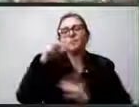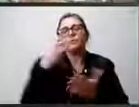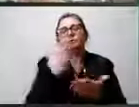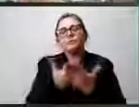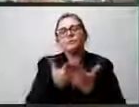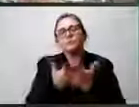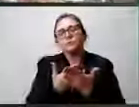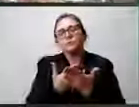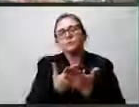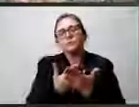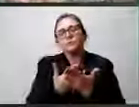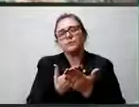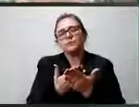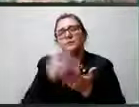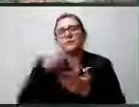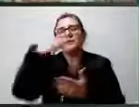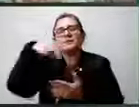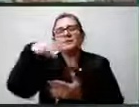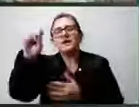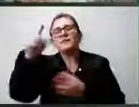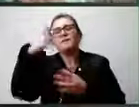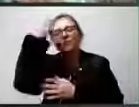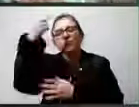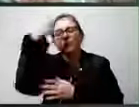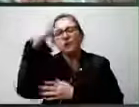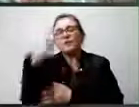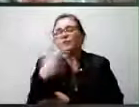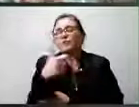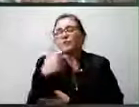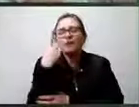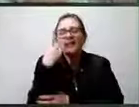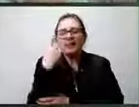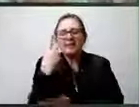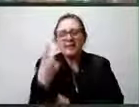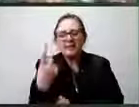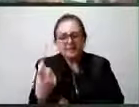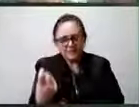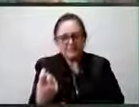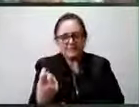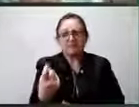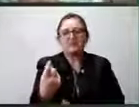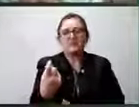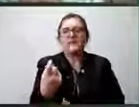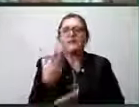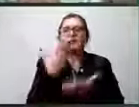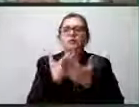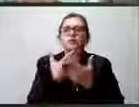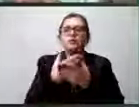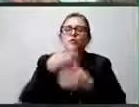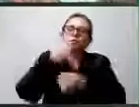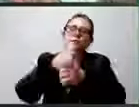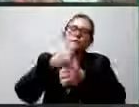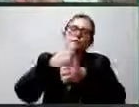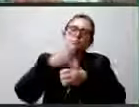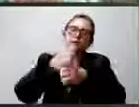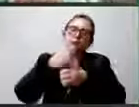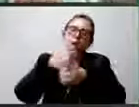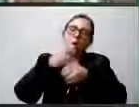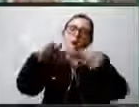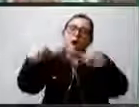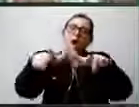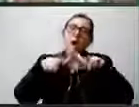faculdade. Você não vê muita gente interessada em cabeça e pescoço, ao estudo da cervical. Eu acho que é uma área